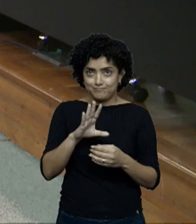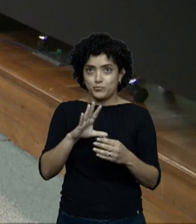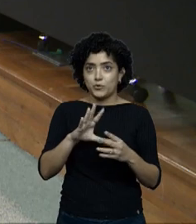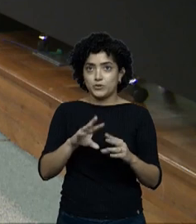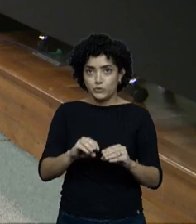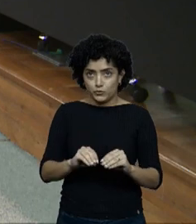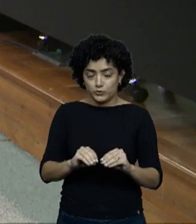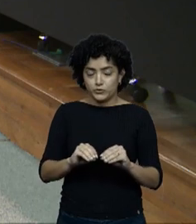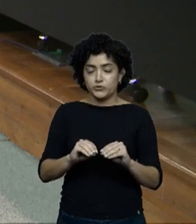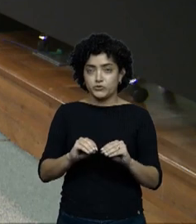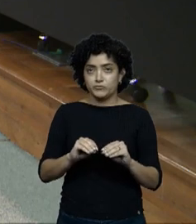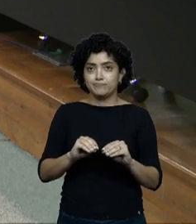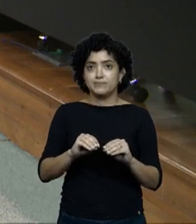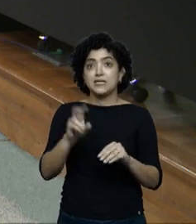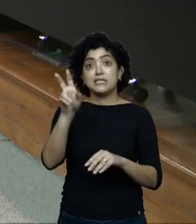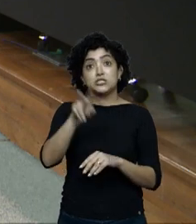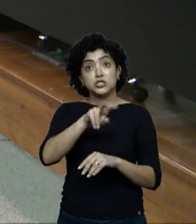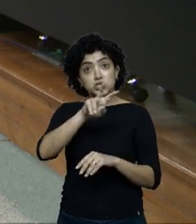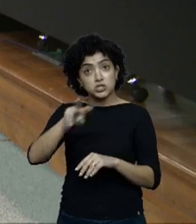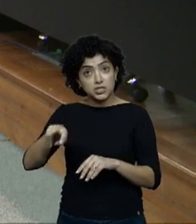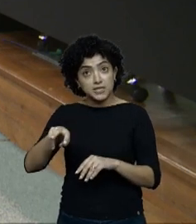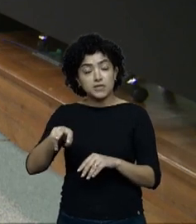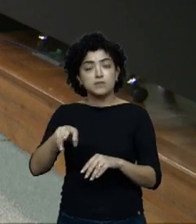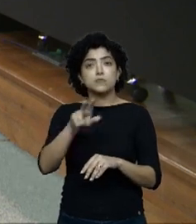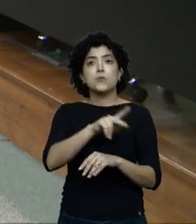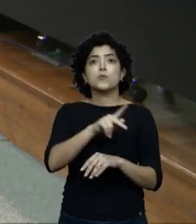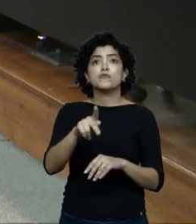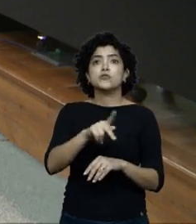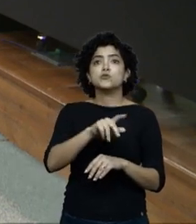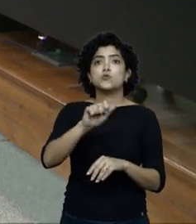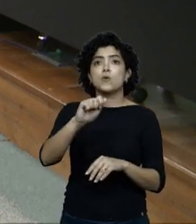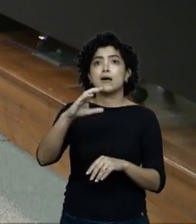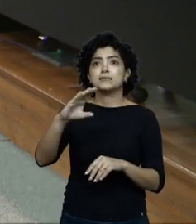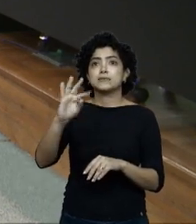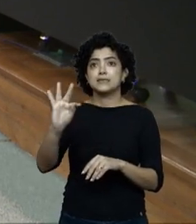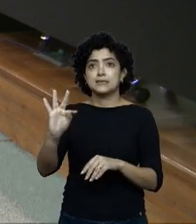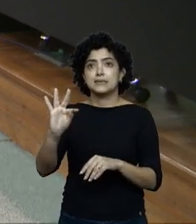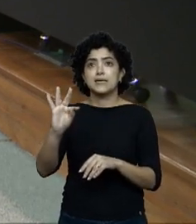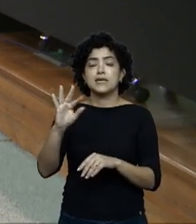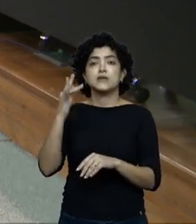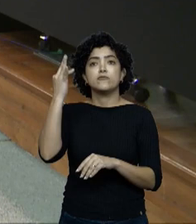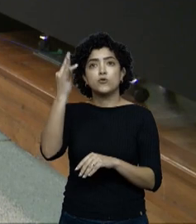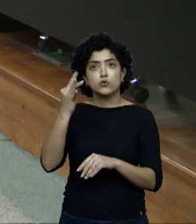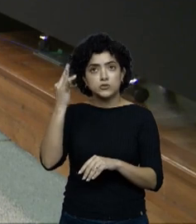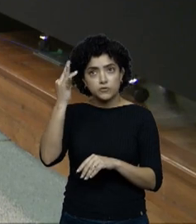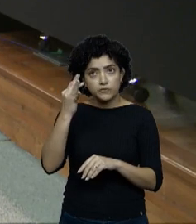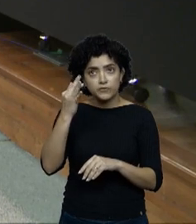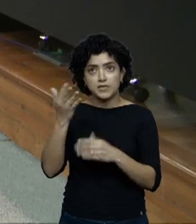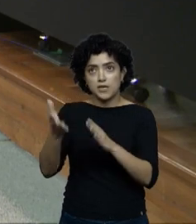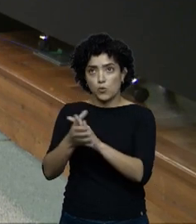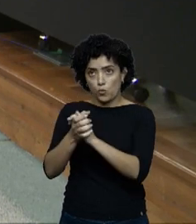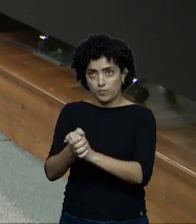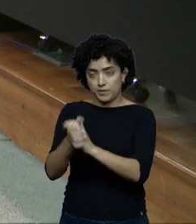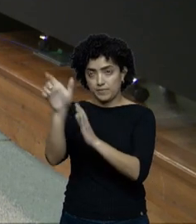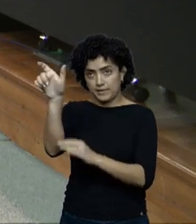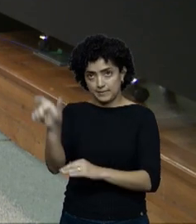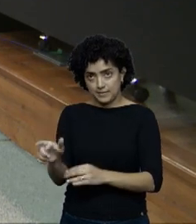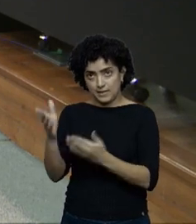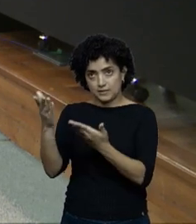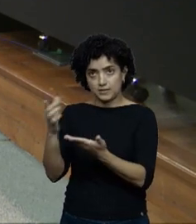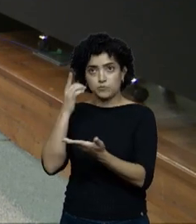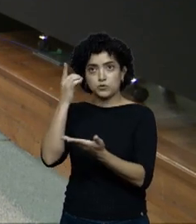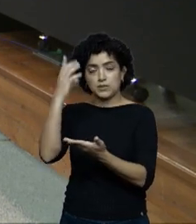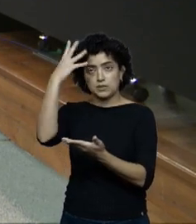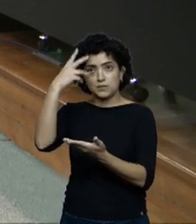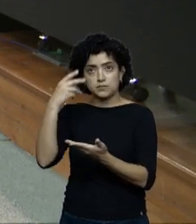Mário sou da Regional de Xanxerê Sou professora act de filosofia né Eu gostaria de complementar a deputada carminatti é presidente da Comissão de educação